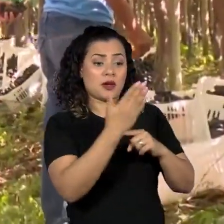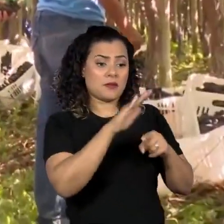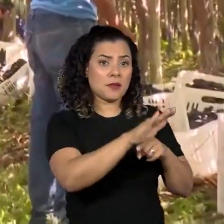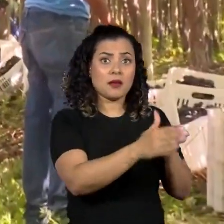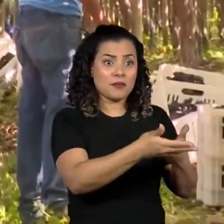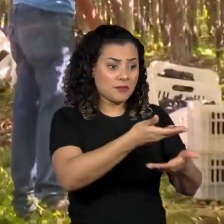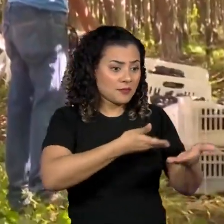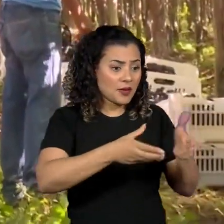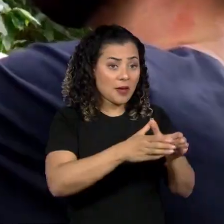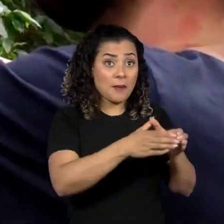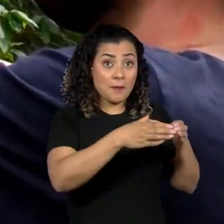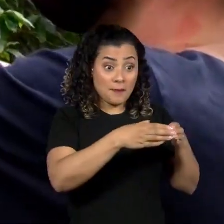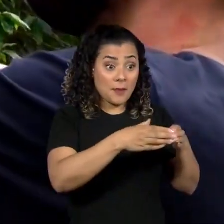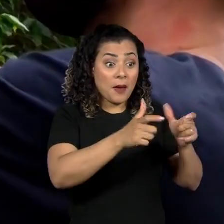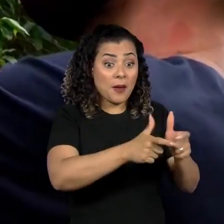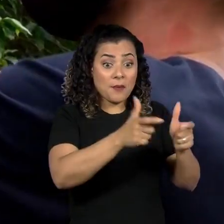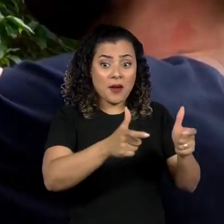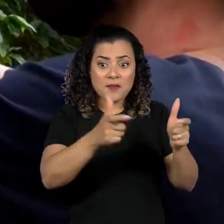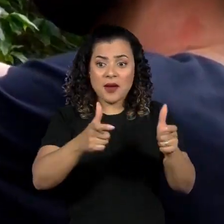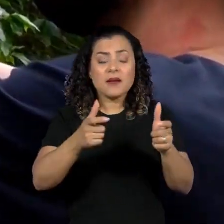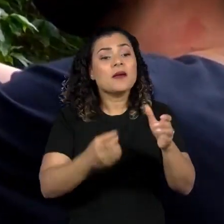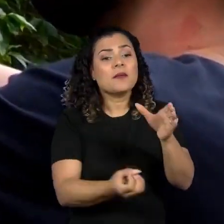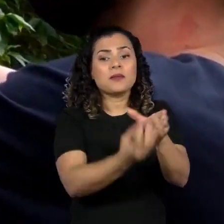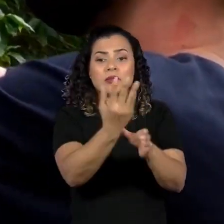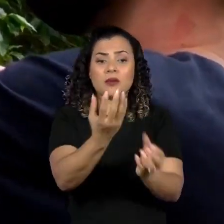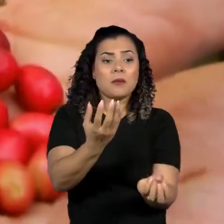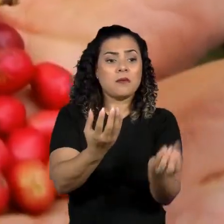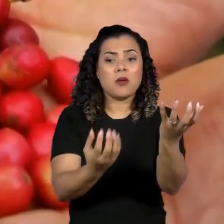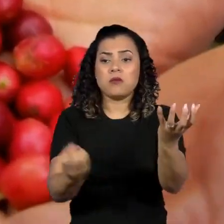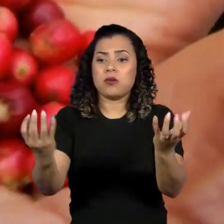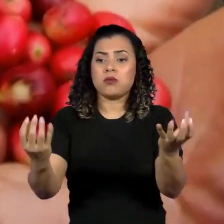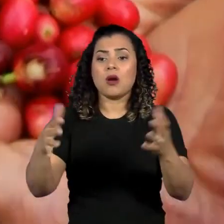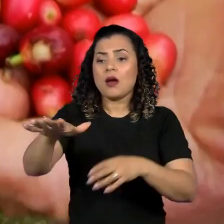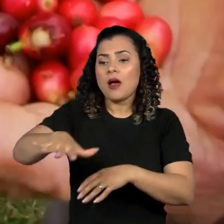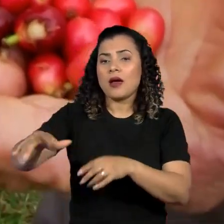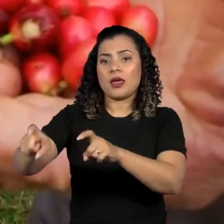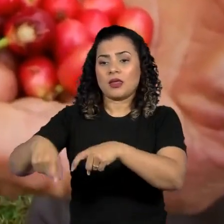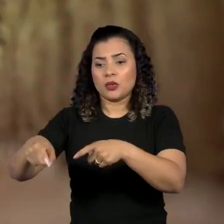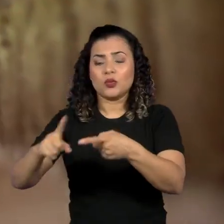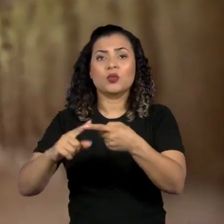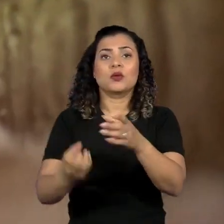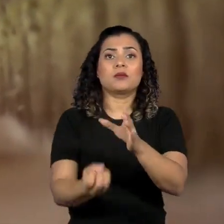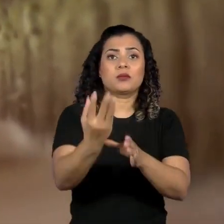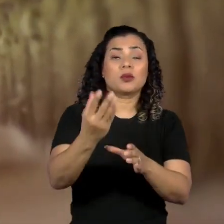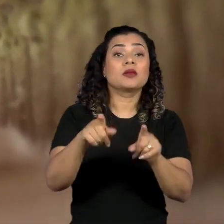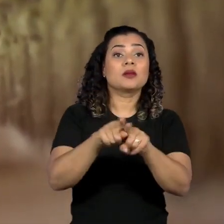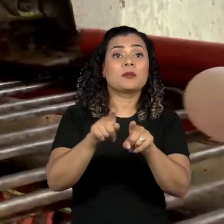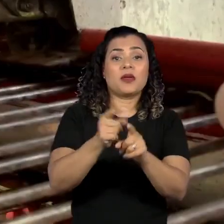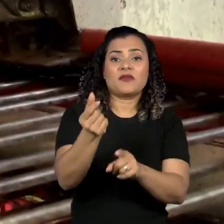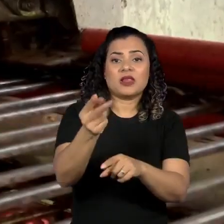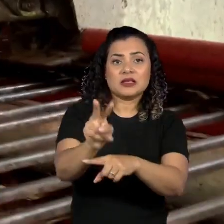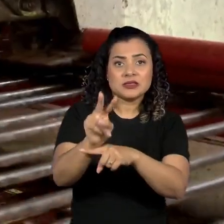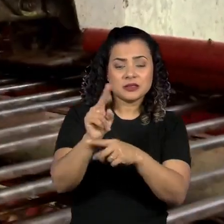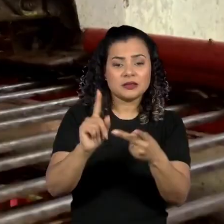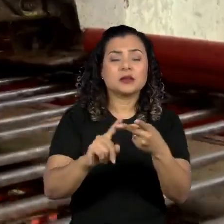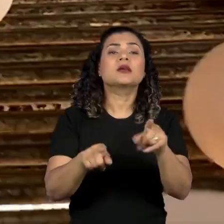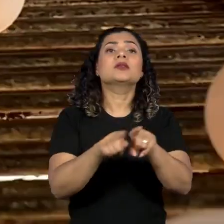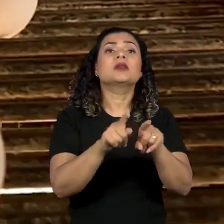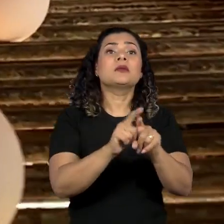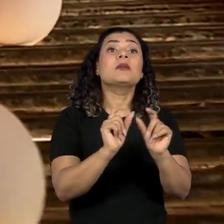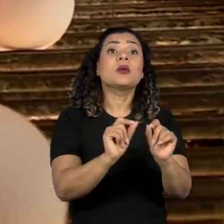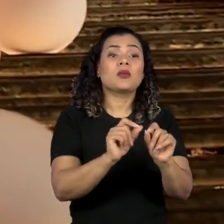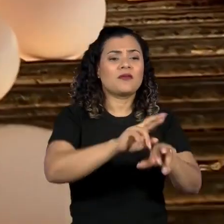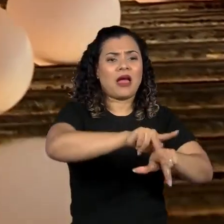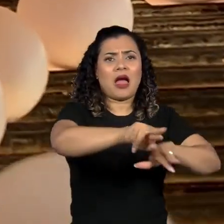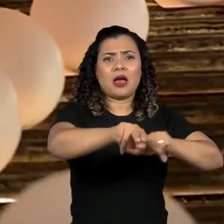crescendo e a gente foi expandindo para as cooperativas do segmento da agricultura, cooperativas do segmento financeiro, cooperativas de consumo e